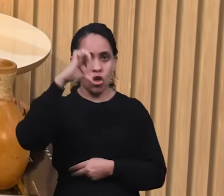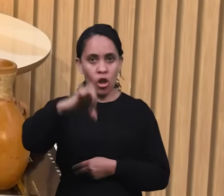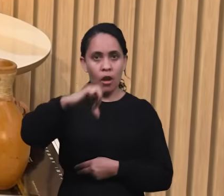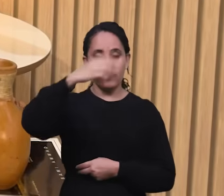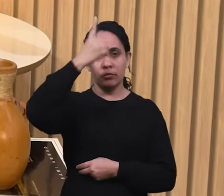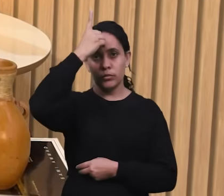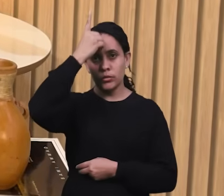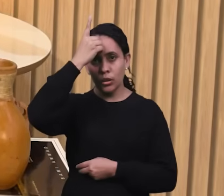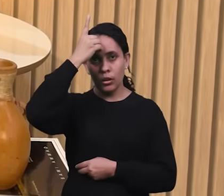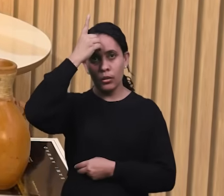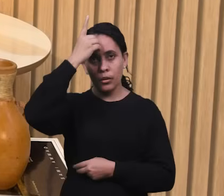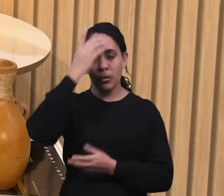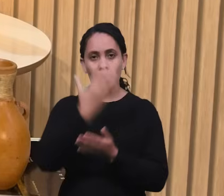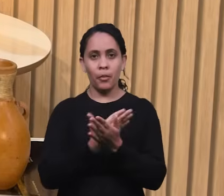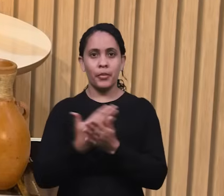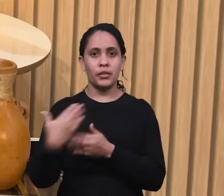primeiro,